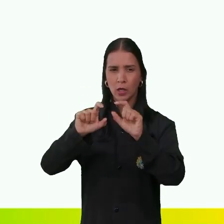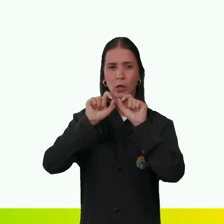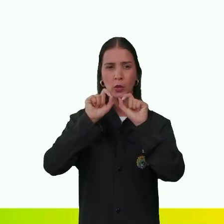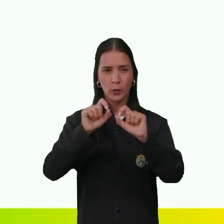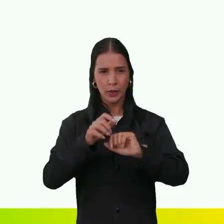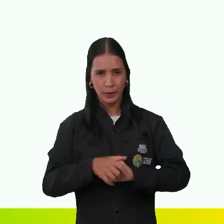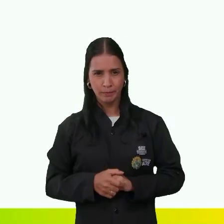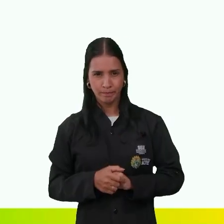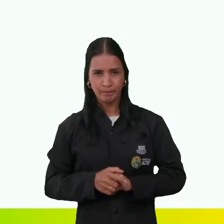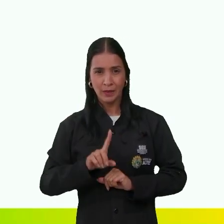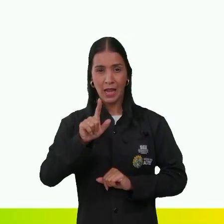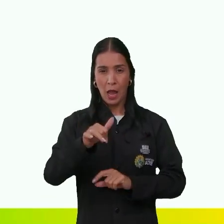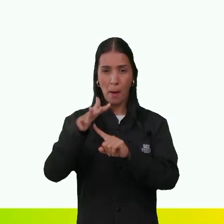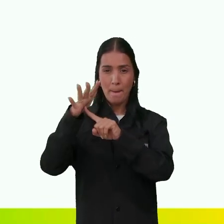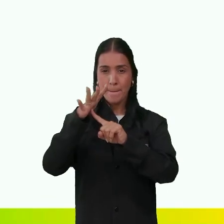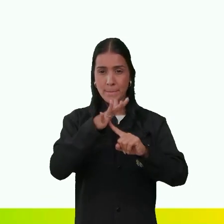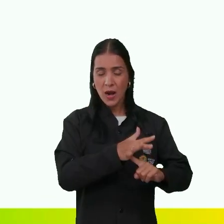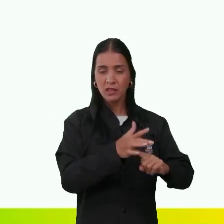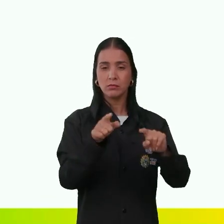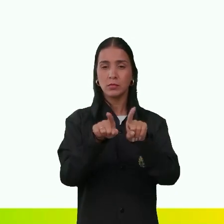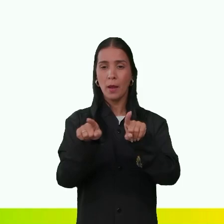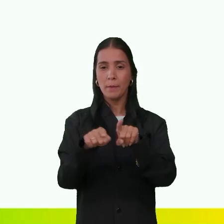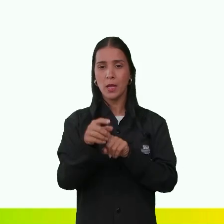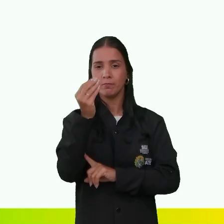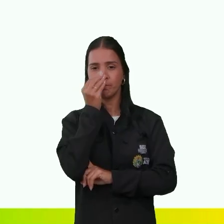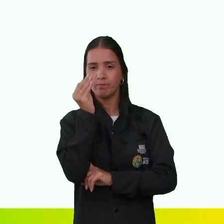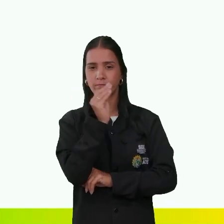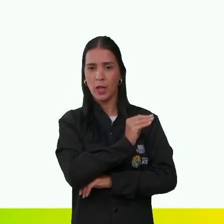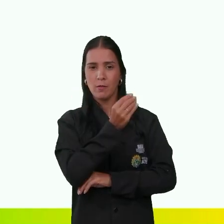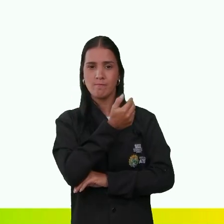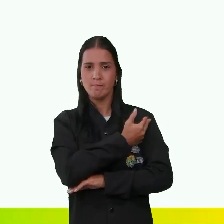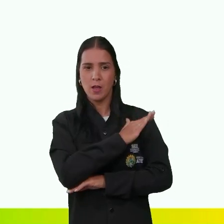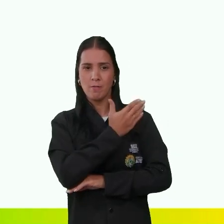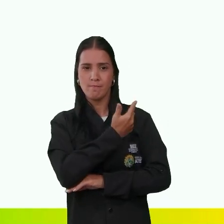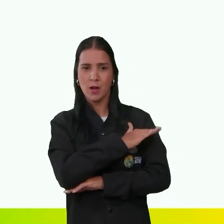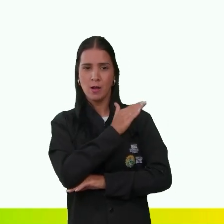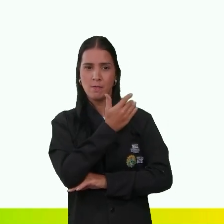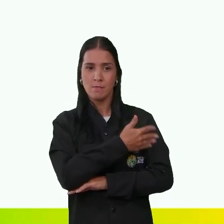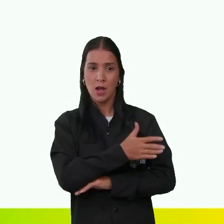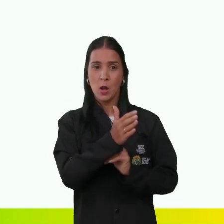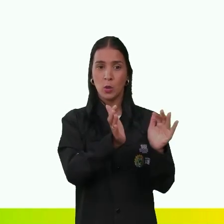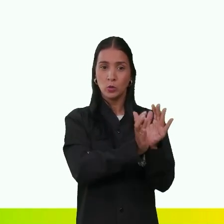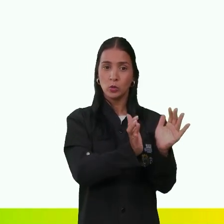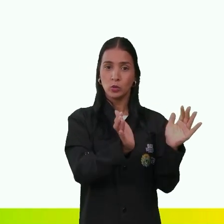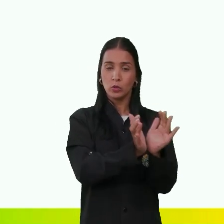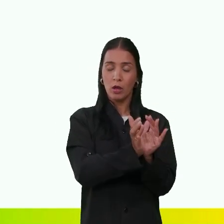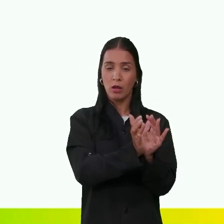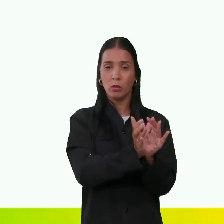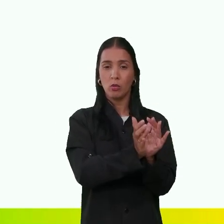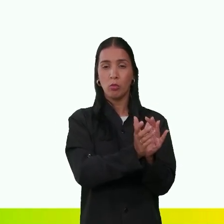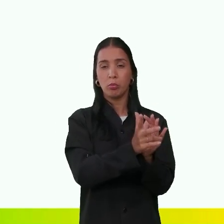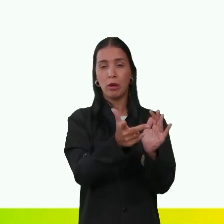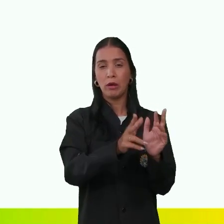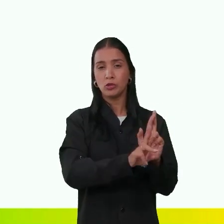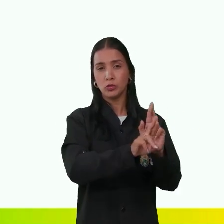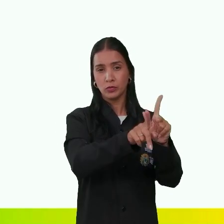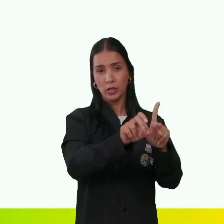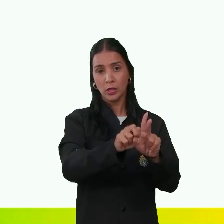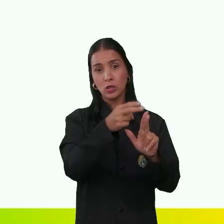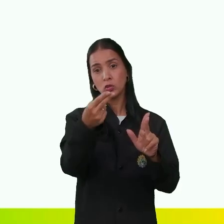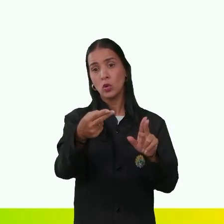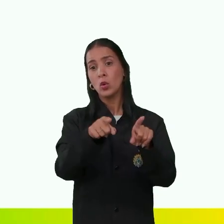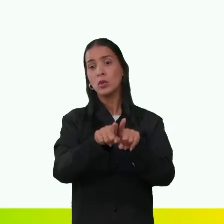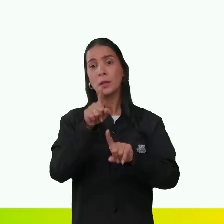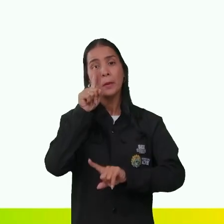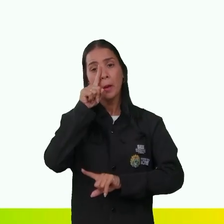levar à exclusão e discriminação de grupos considerados anormais ou riscos à saúde